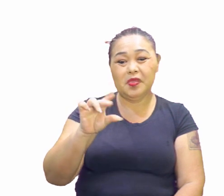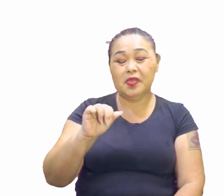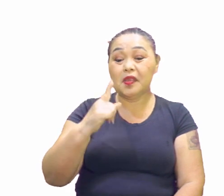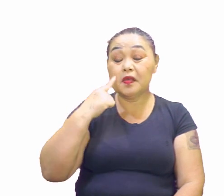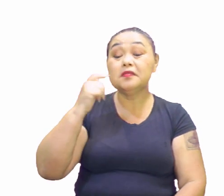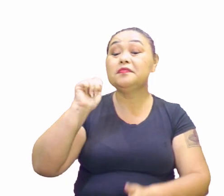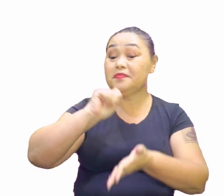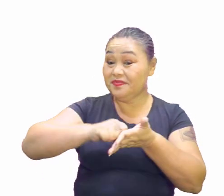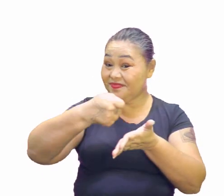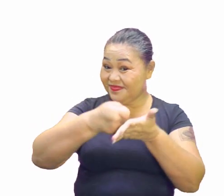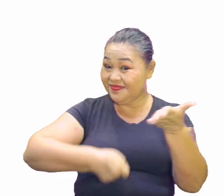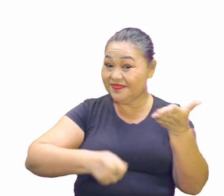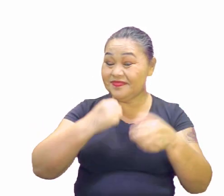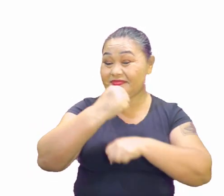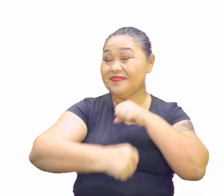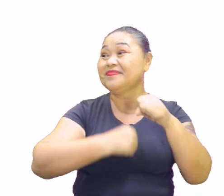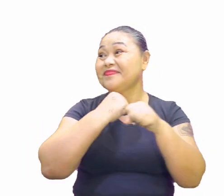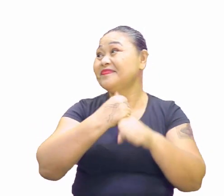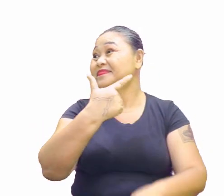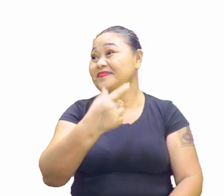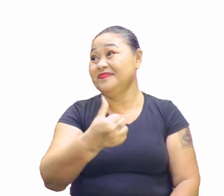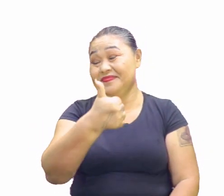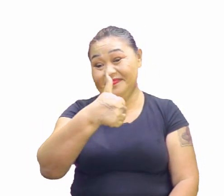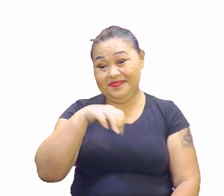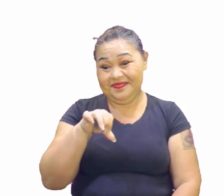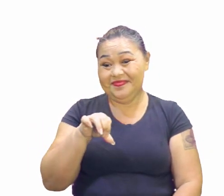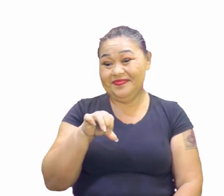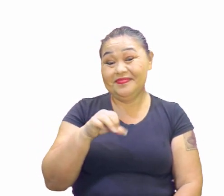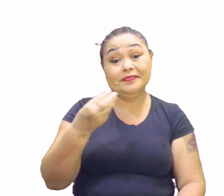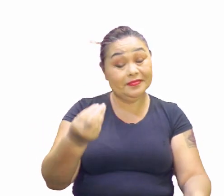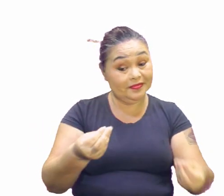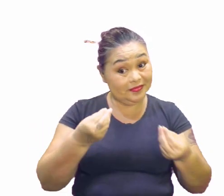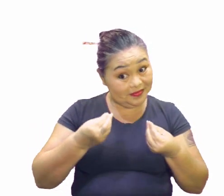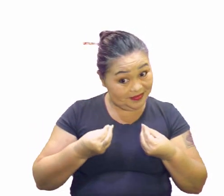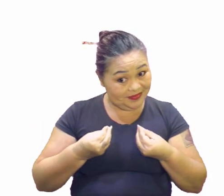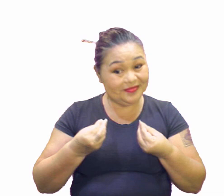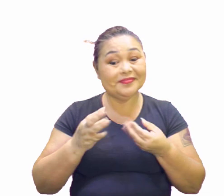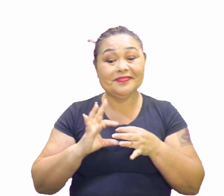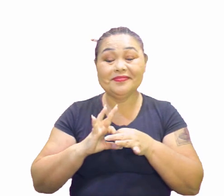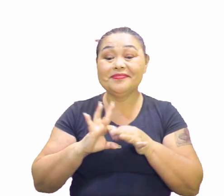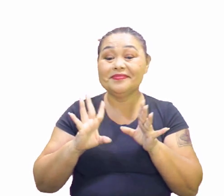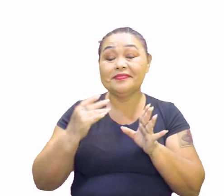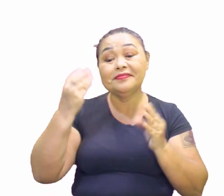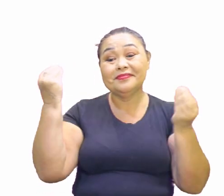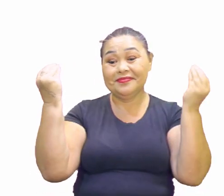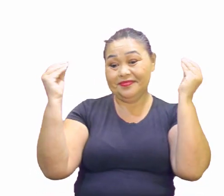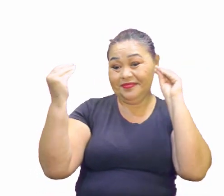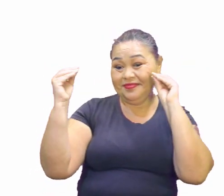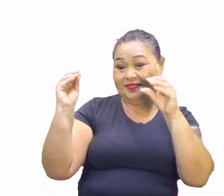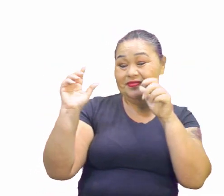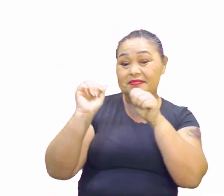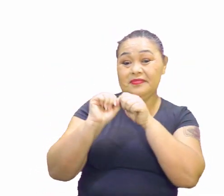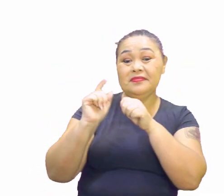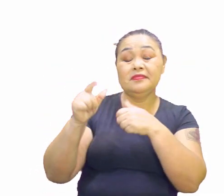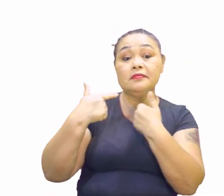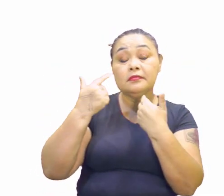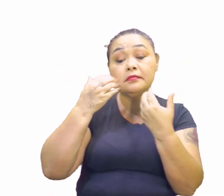a redação dela em 2019, ela nos deu a permissão de colocar aqui para a